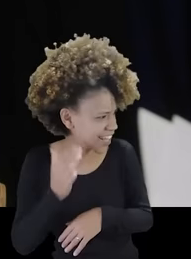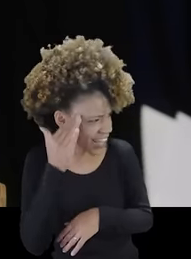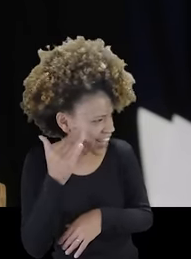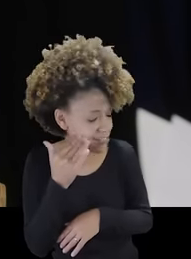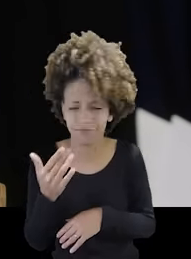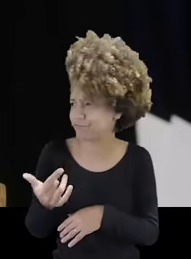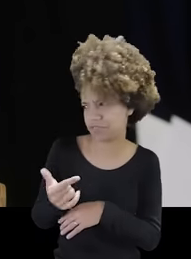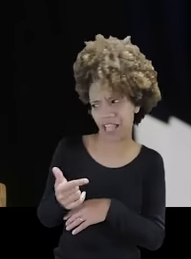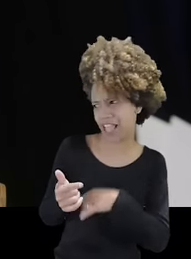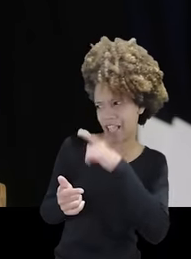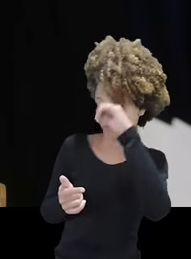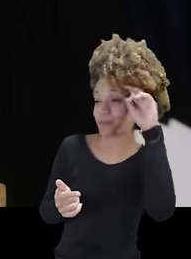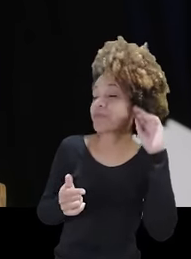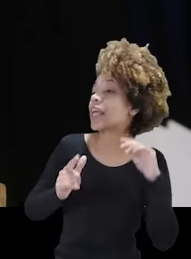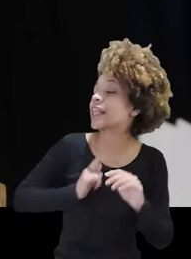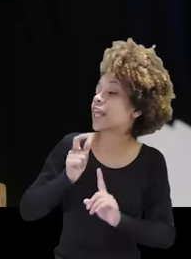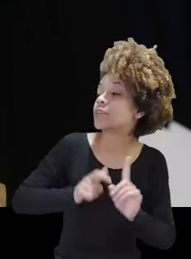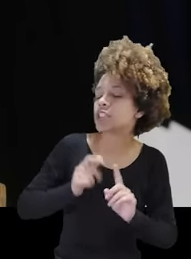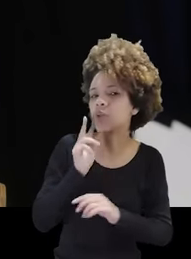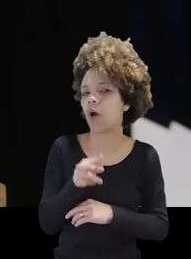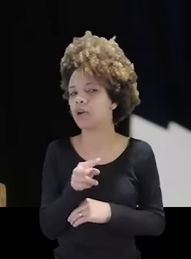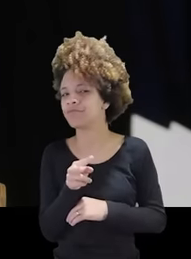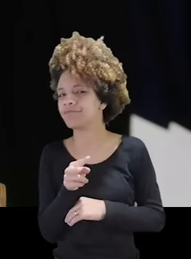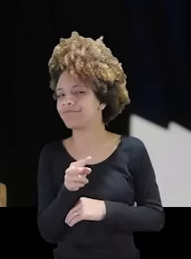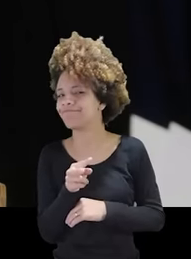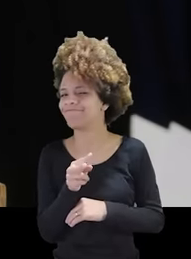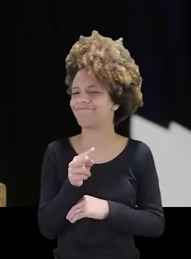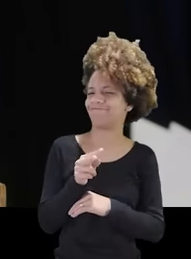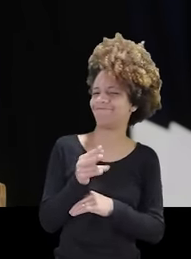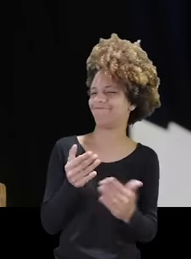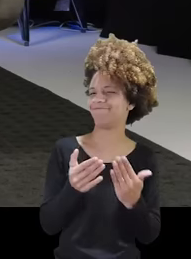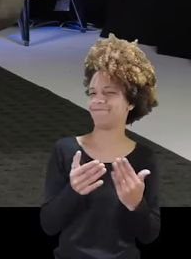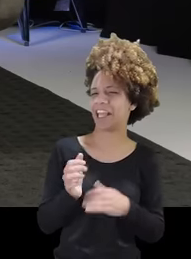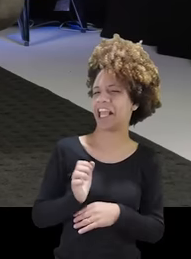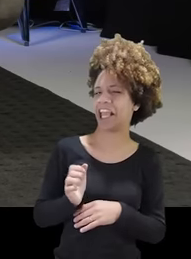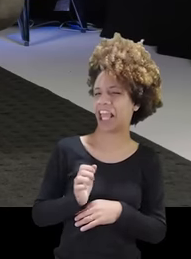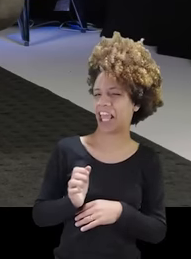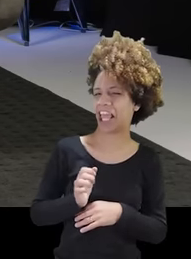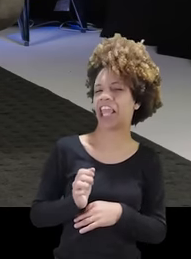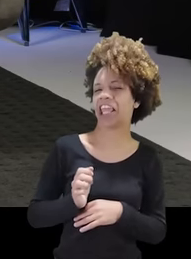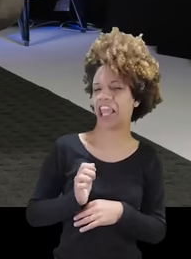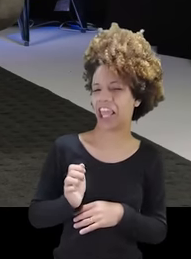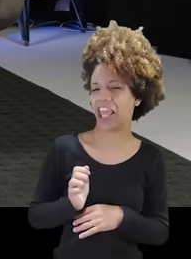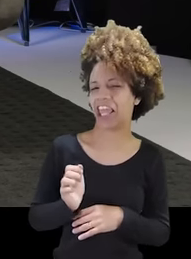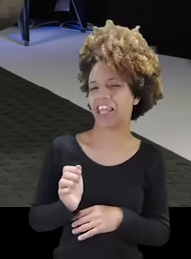coreano não não existe então assim tem uns artistas que eu olho e falo gente não dá sim tipo gay